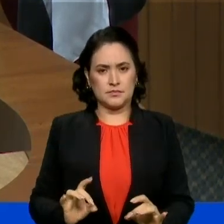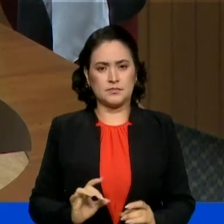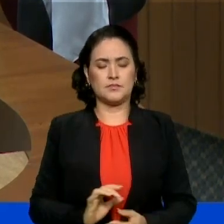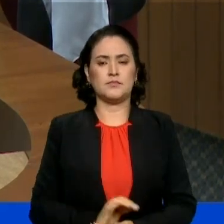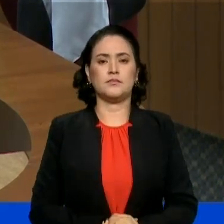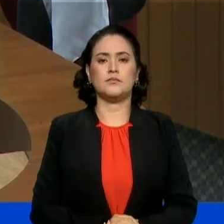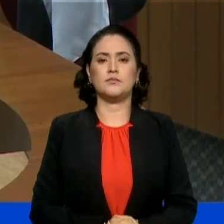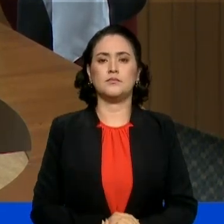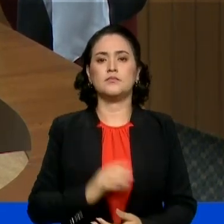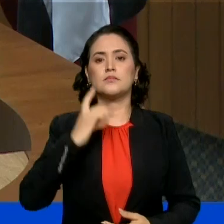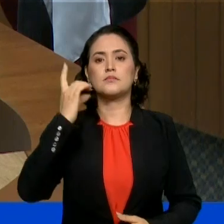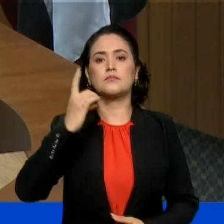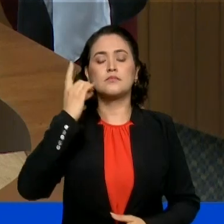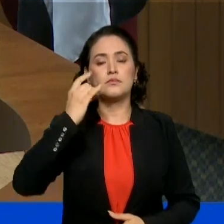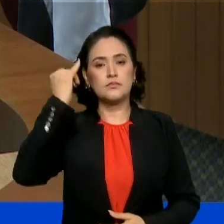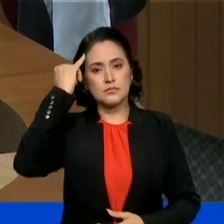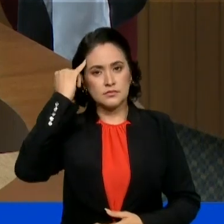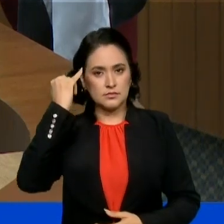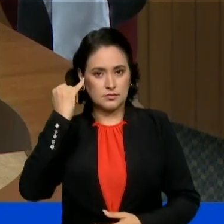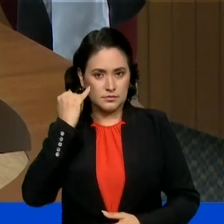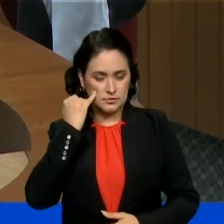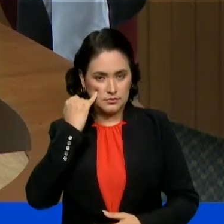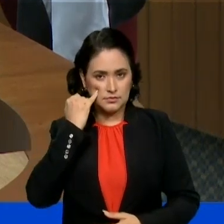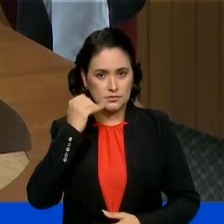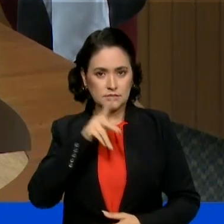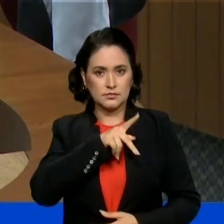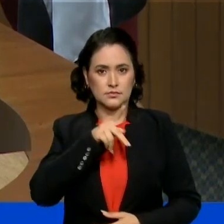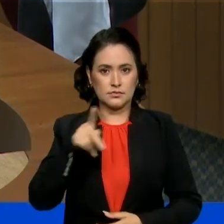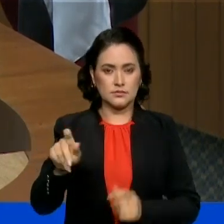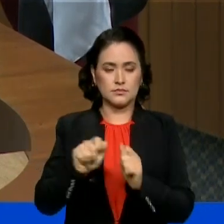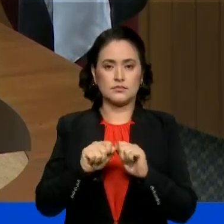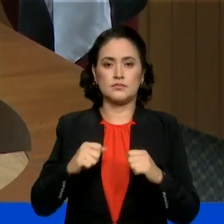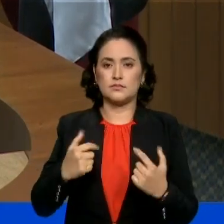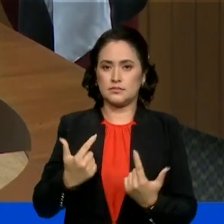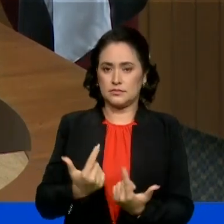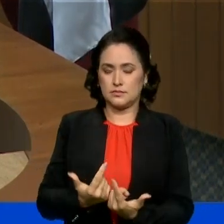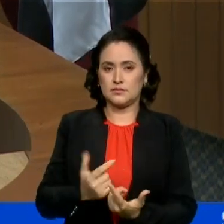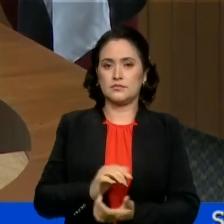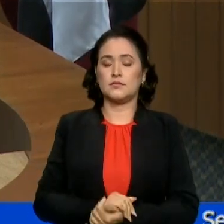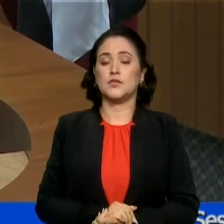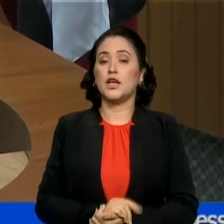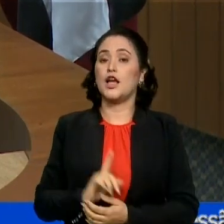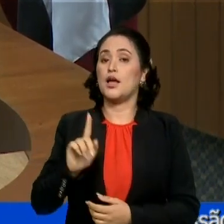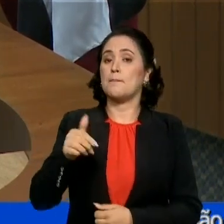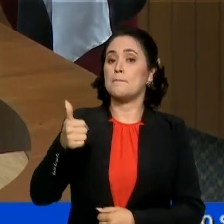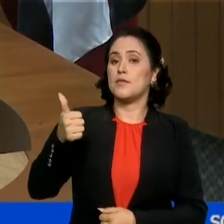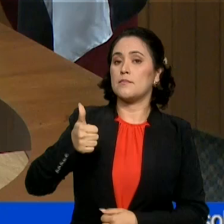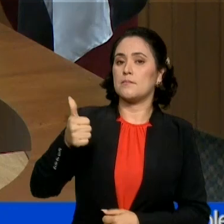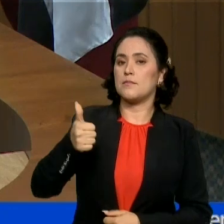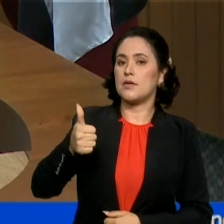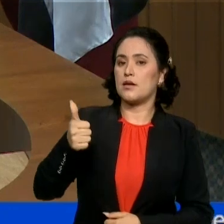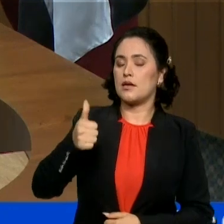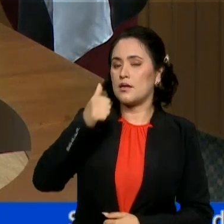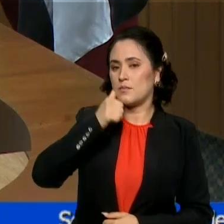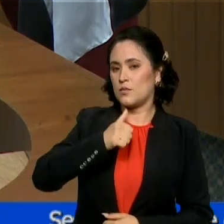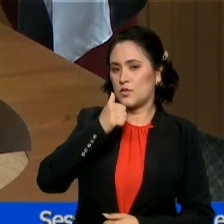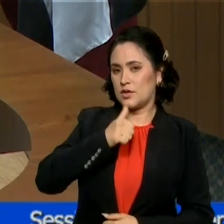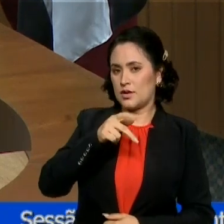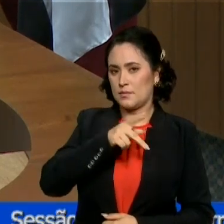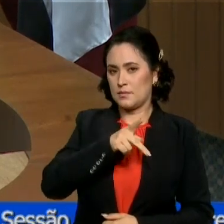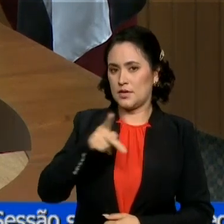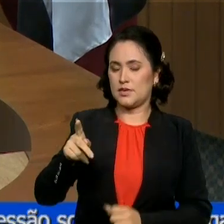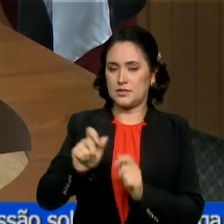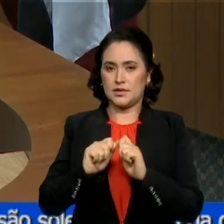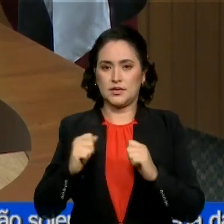à deputada Iracema Vale, presidente dessa casa, aliás, a primeira mulher presidente da Assembleia Legislativa